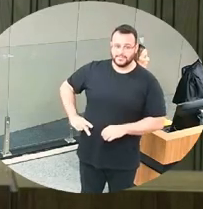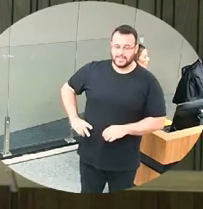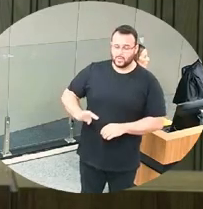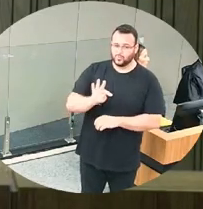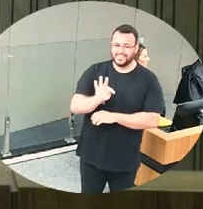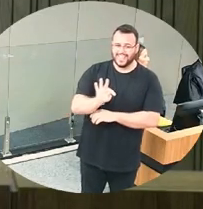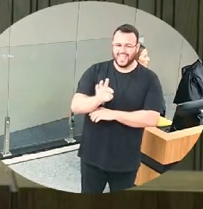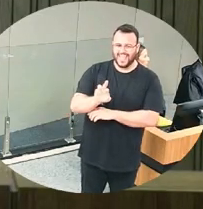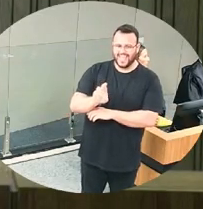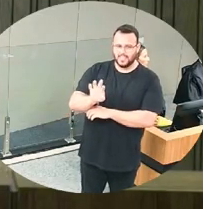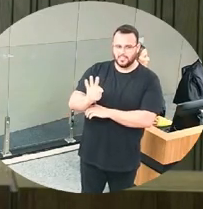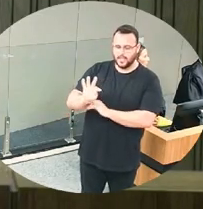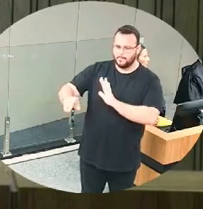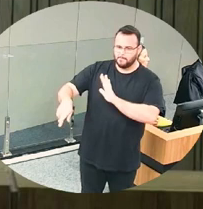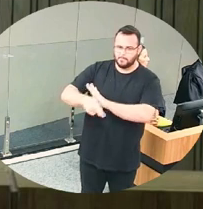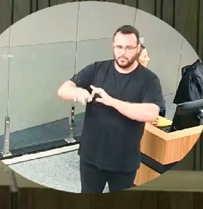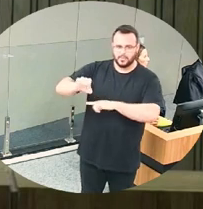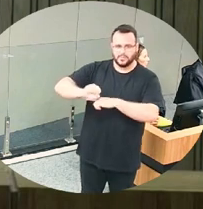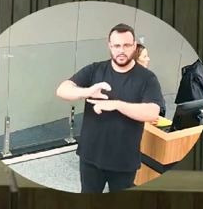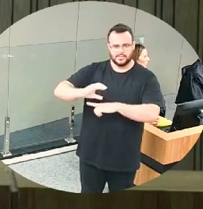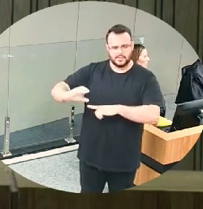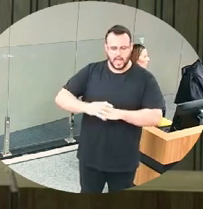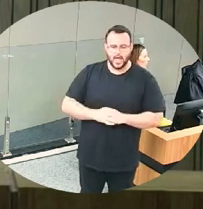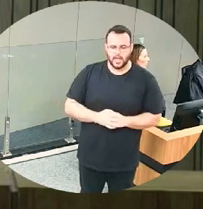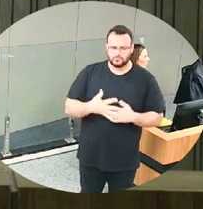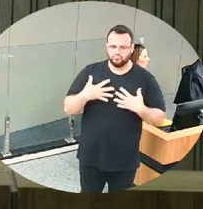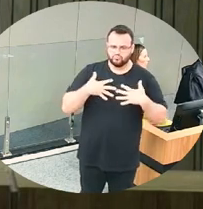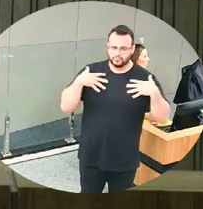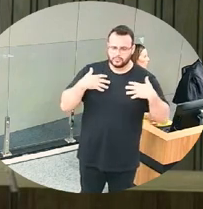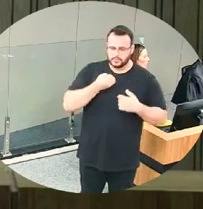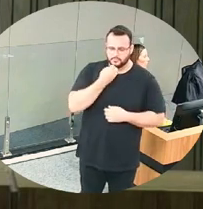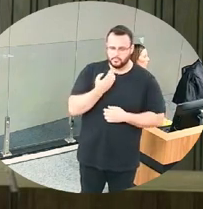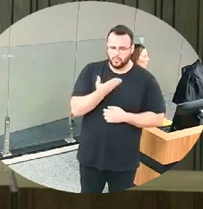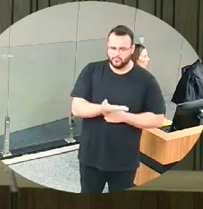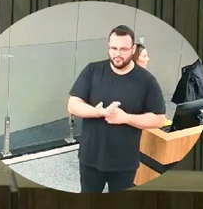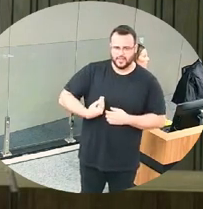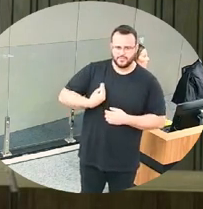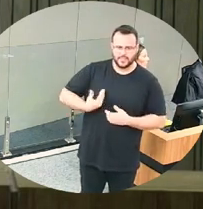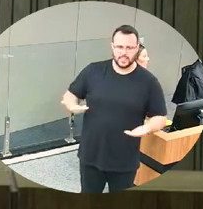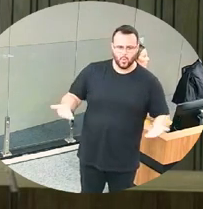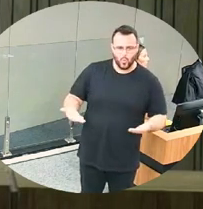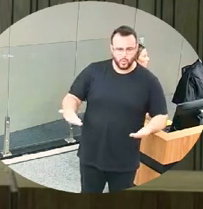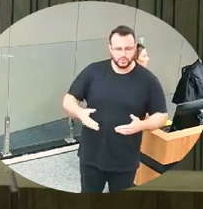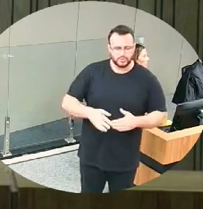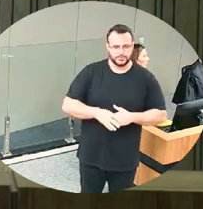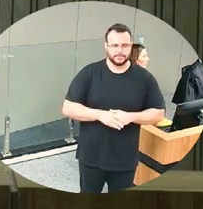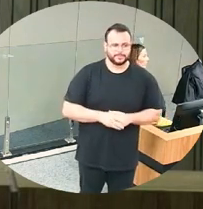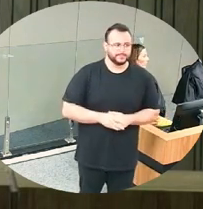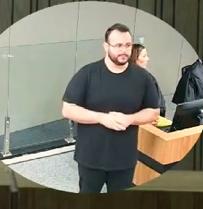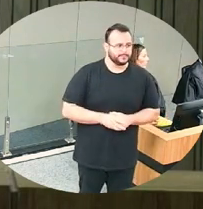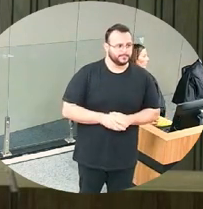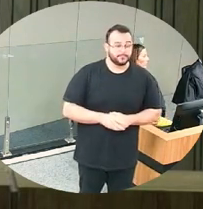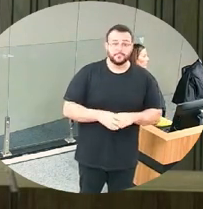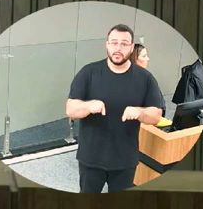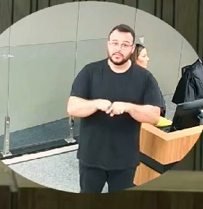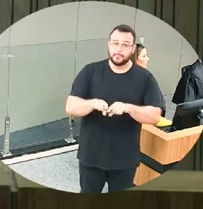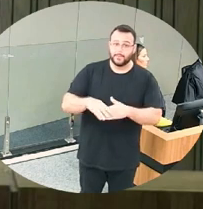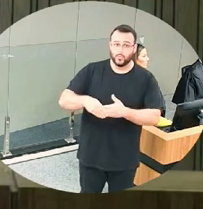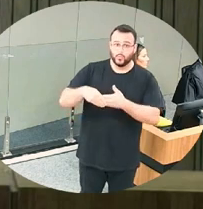Tribunal de Justiça de Santa Catarina muito nos honrando a presença de vossa excelência